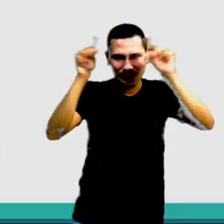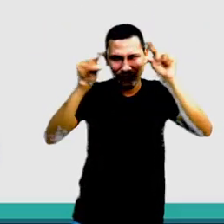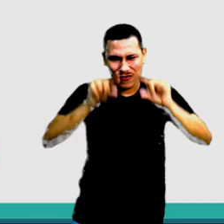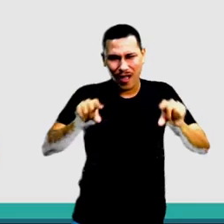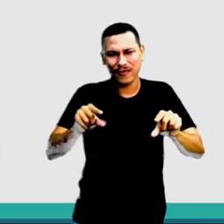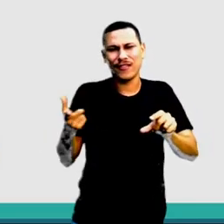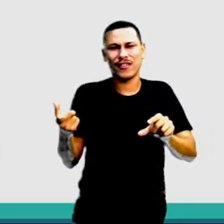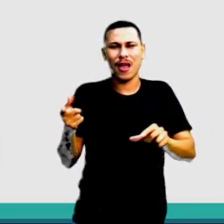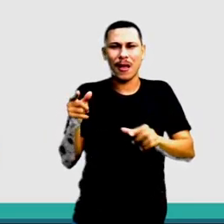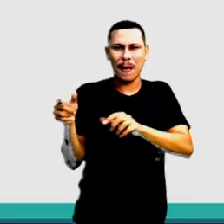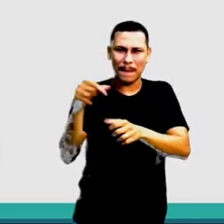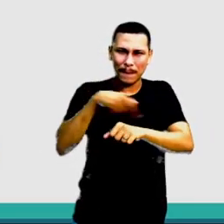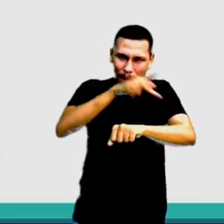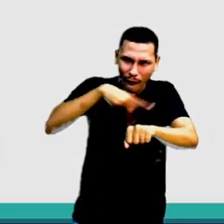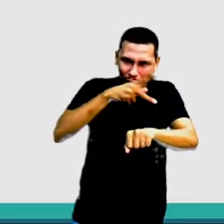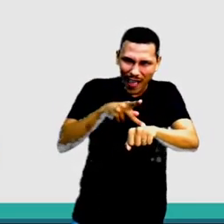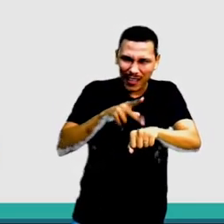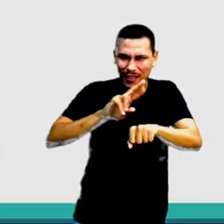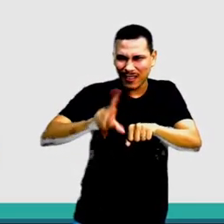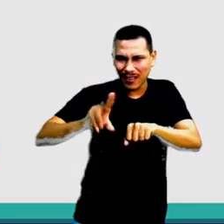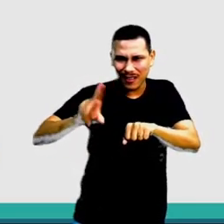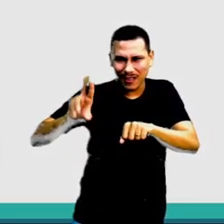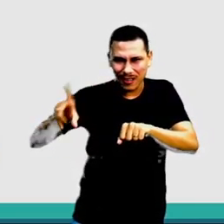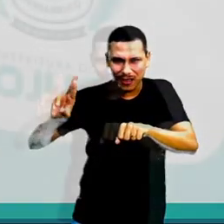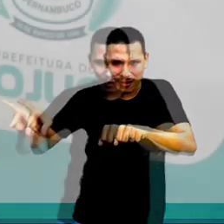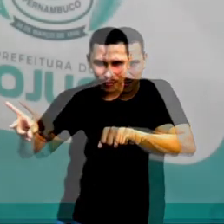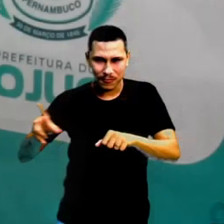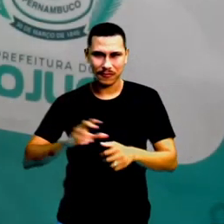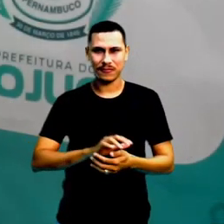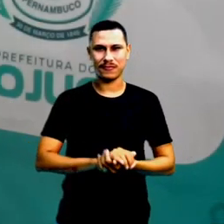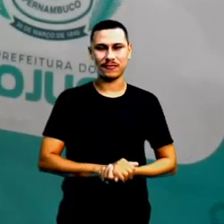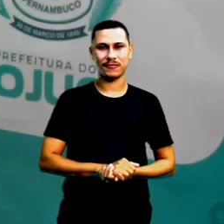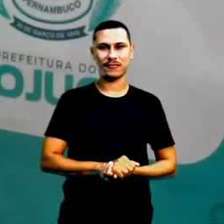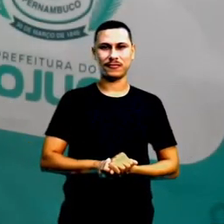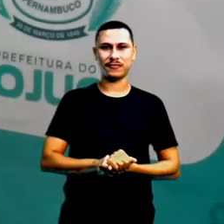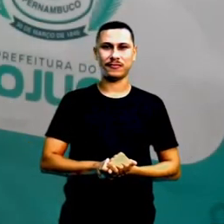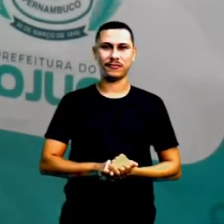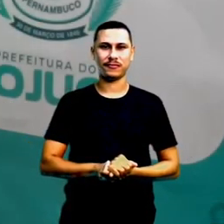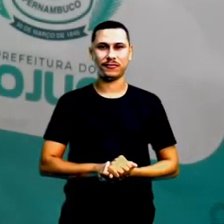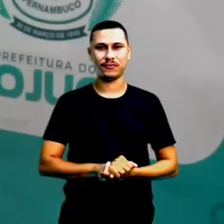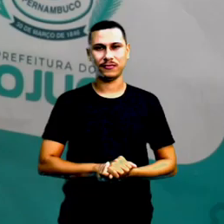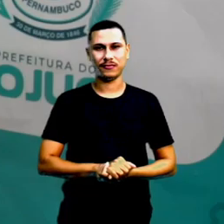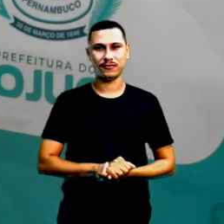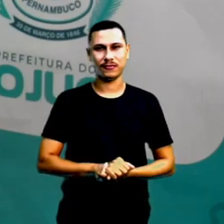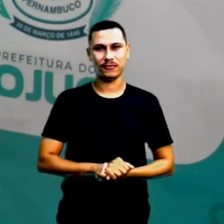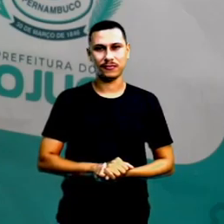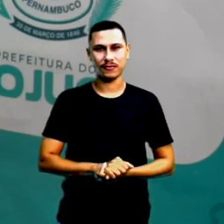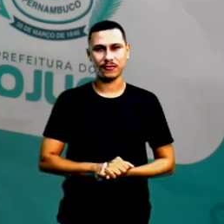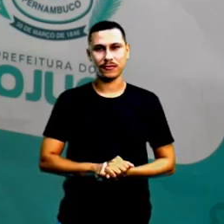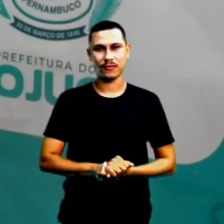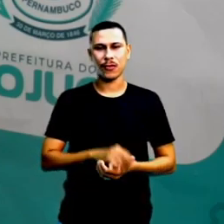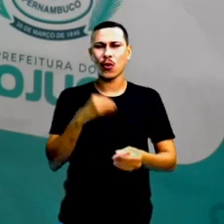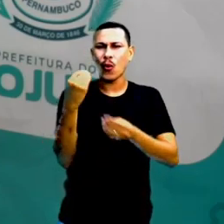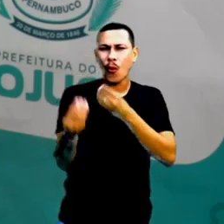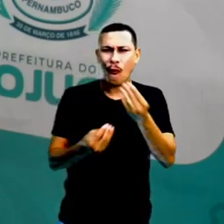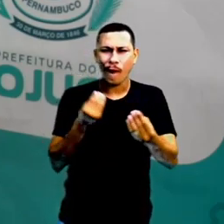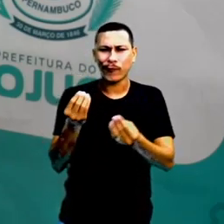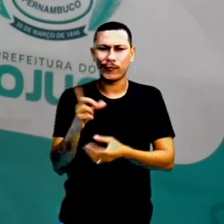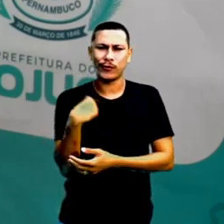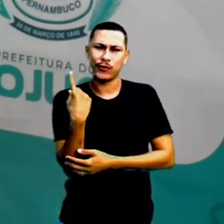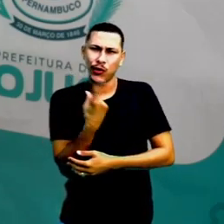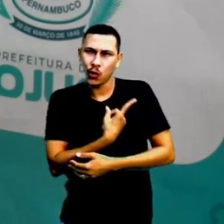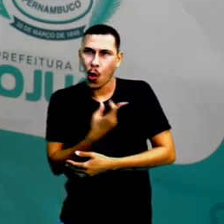Countries, expressões em dois lugares diferentes, dois países diferentes, como que nós